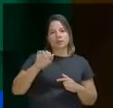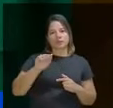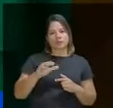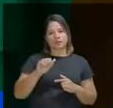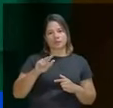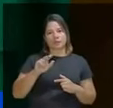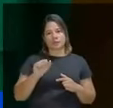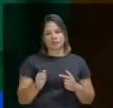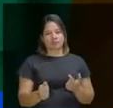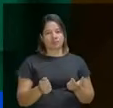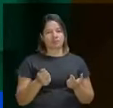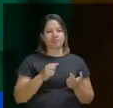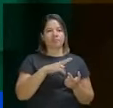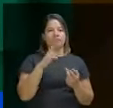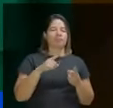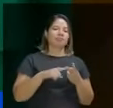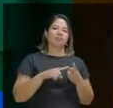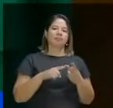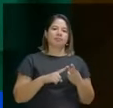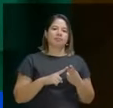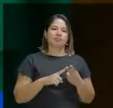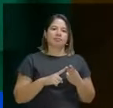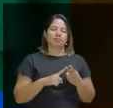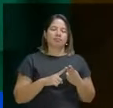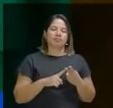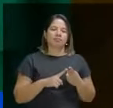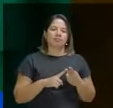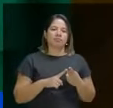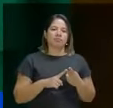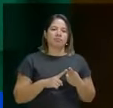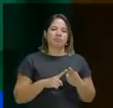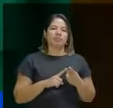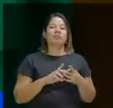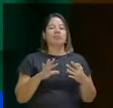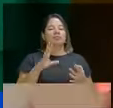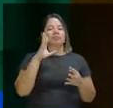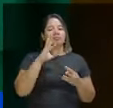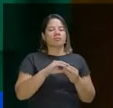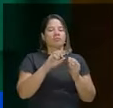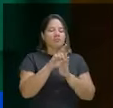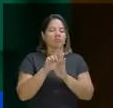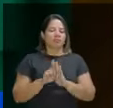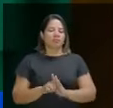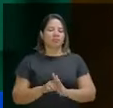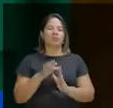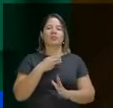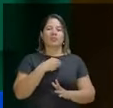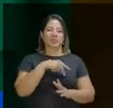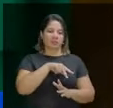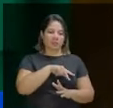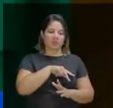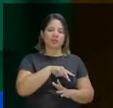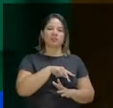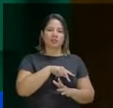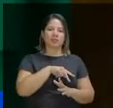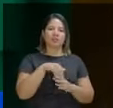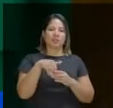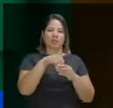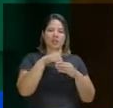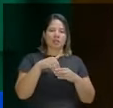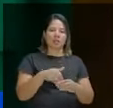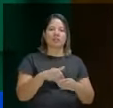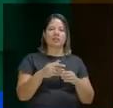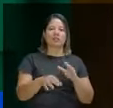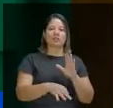de extinção da punibilidade. Por essas razões, Excelência, o Ministério Público Eleitoral vai reiterar os termos